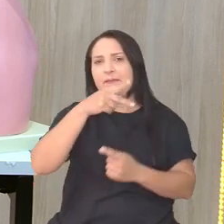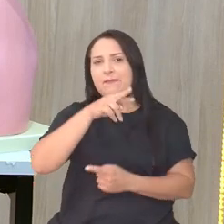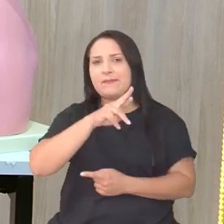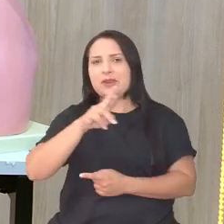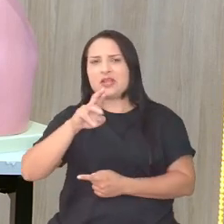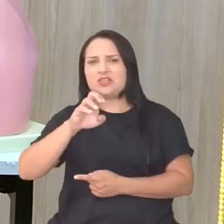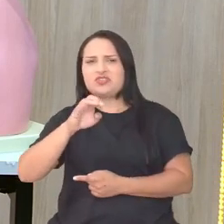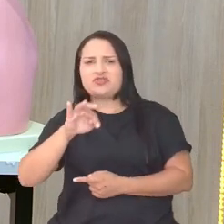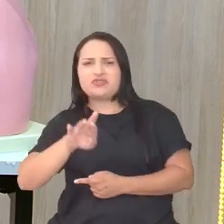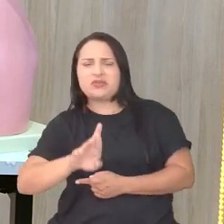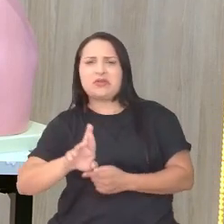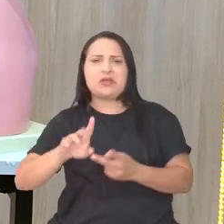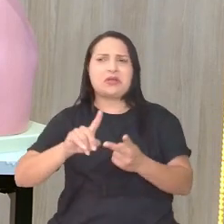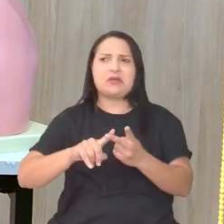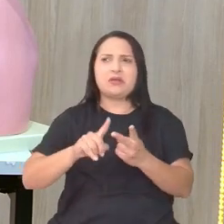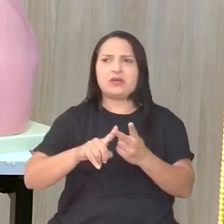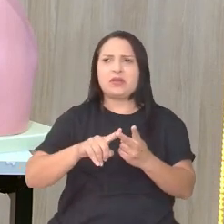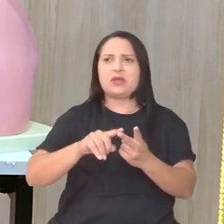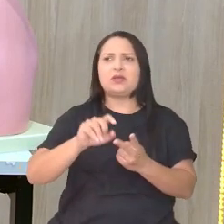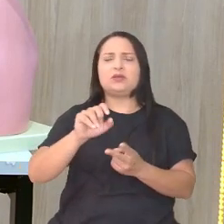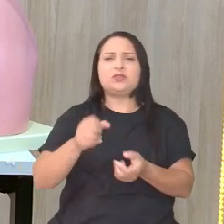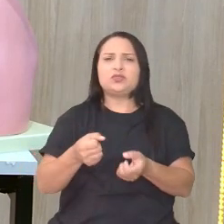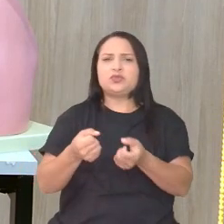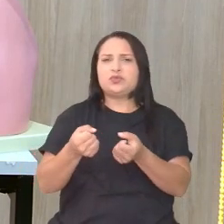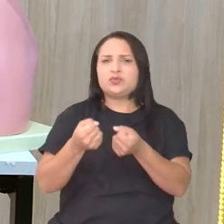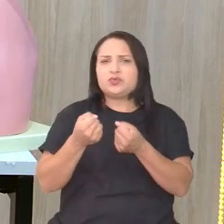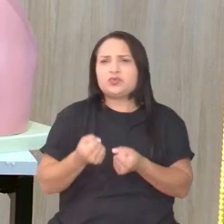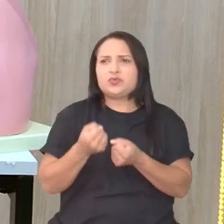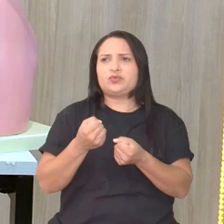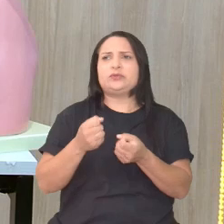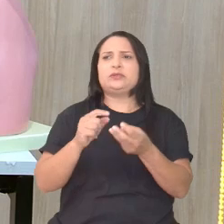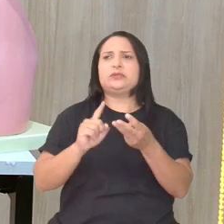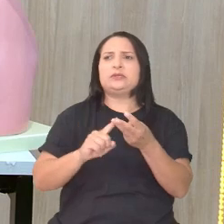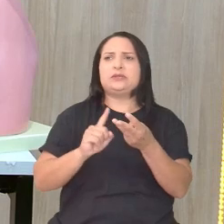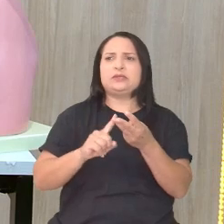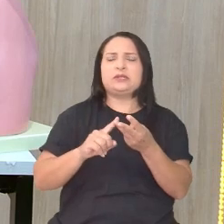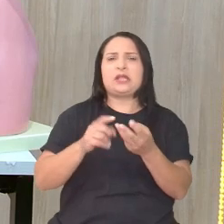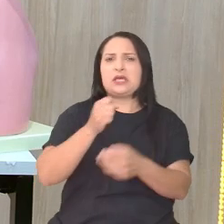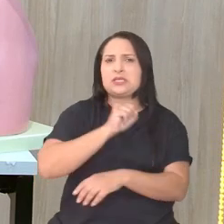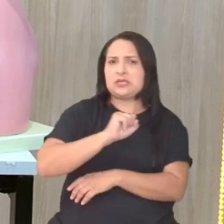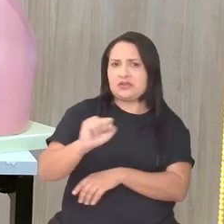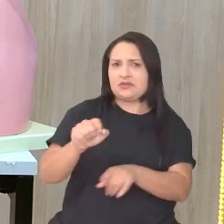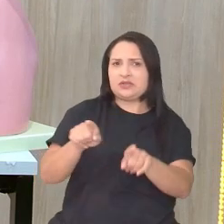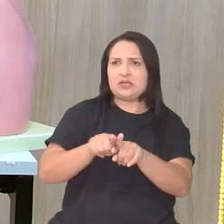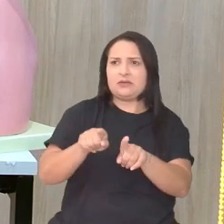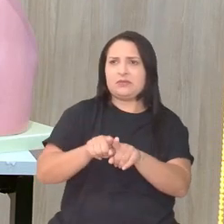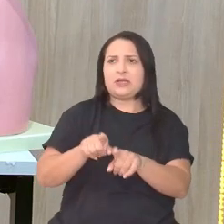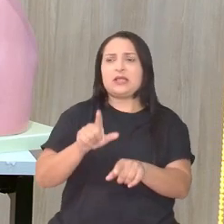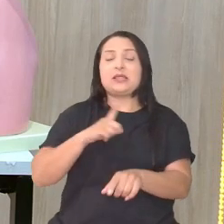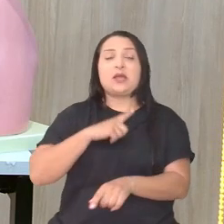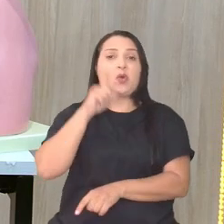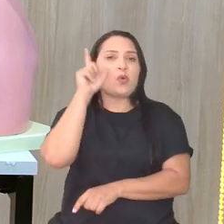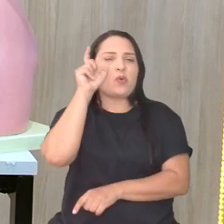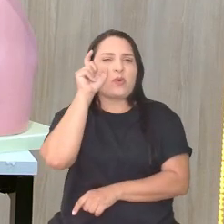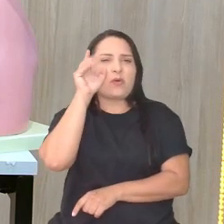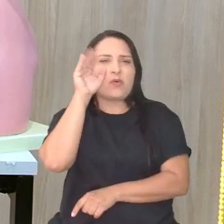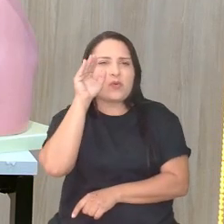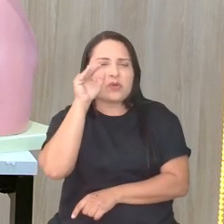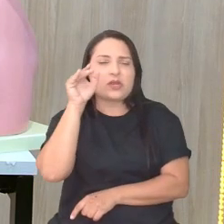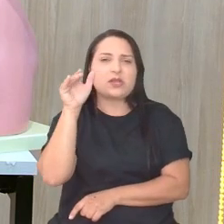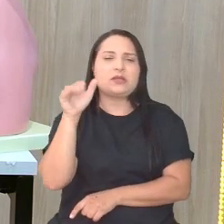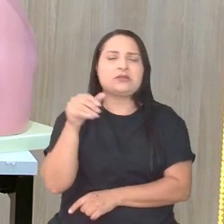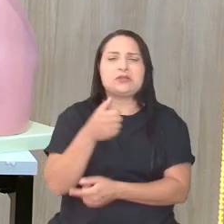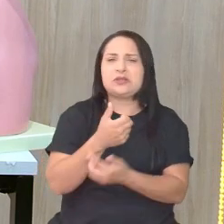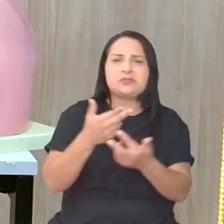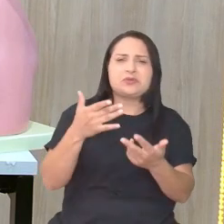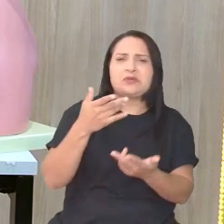né, transporta e ainda defende o nosso corpo. Aí no tecido conjuntivo a gente vai ter uma curiosidade. Que muita gente diz